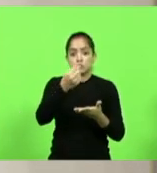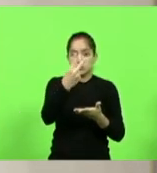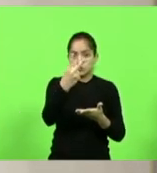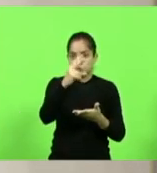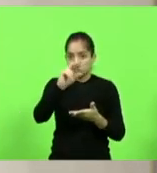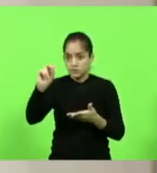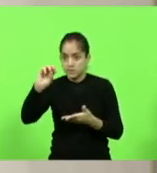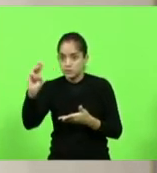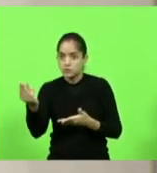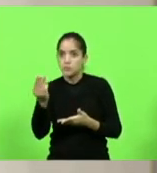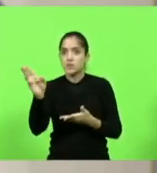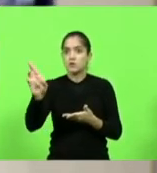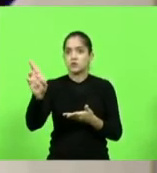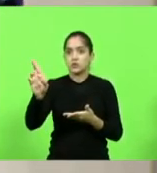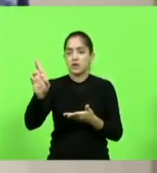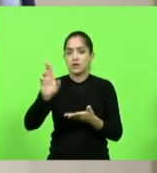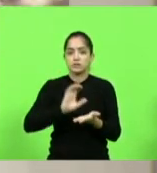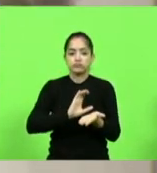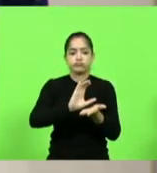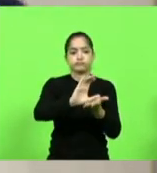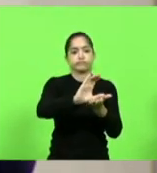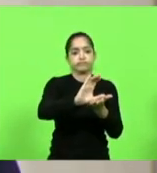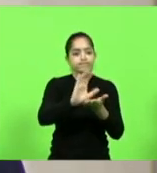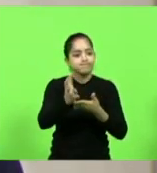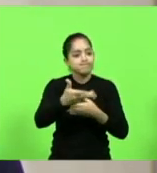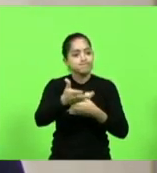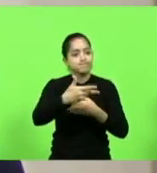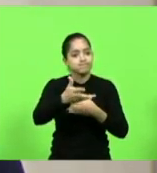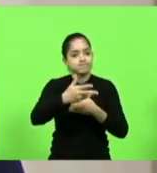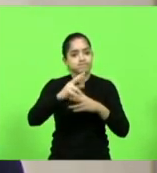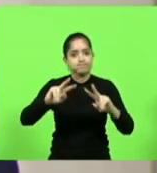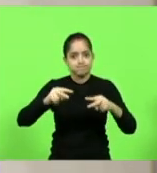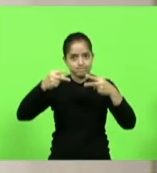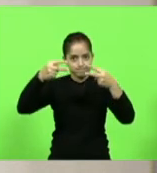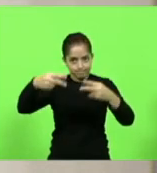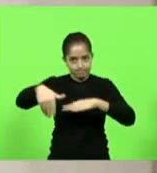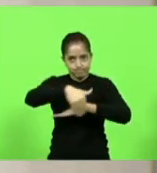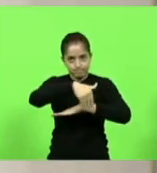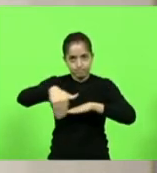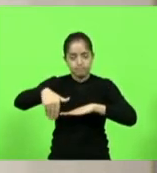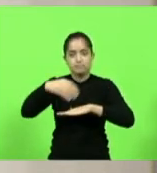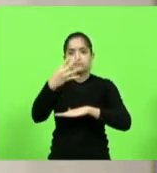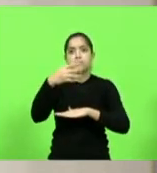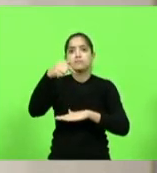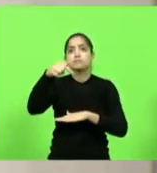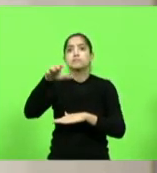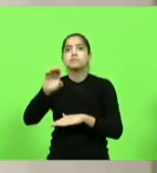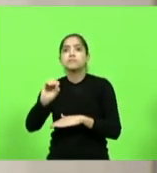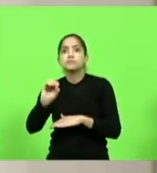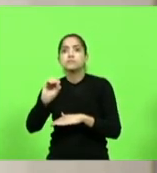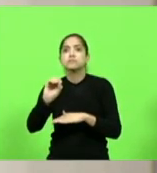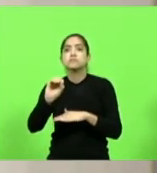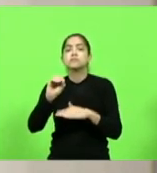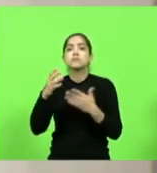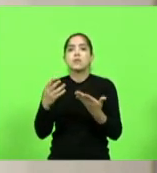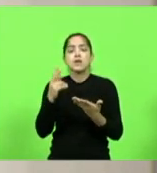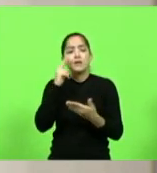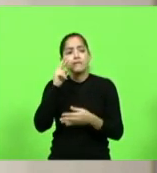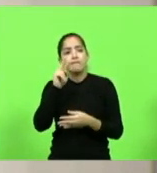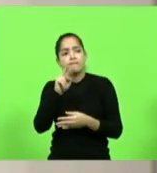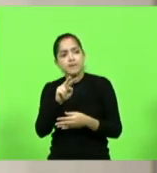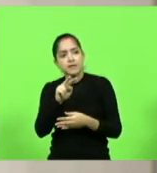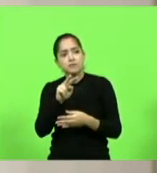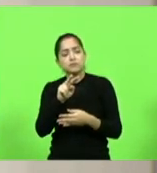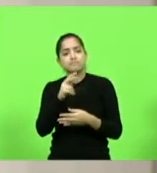milhões para acelerar a obra de duplicação da 470. E assistindo a sessão, eu